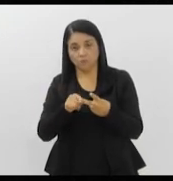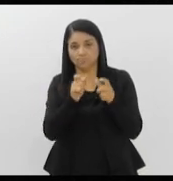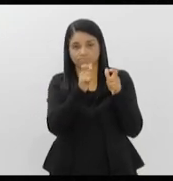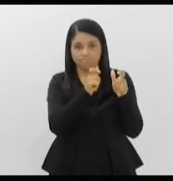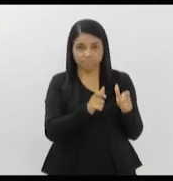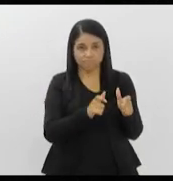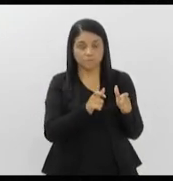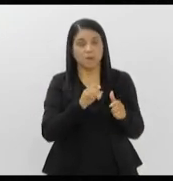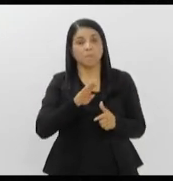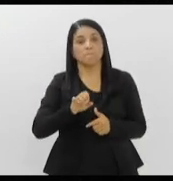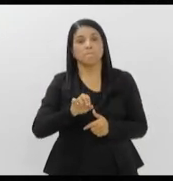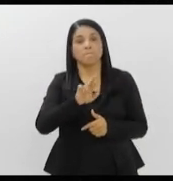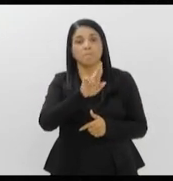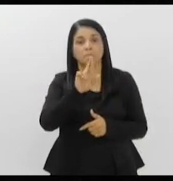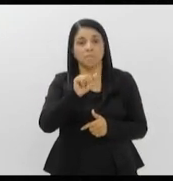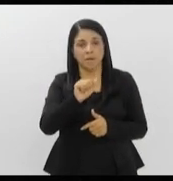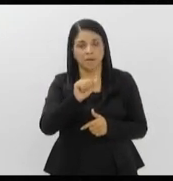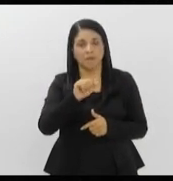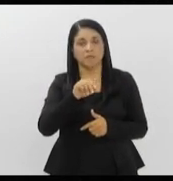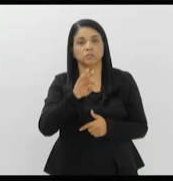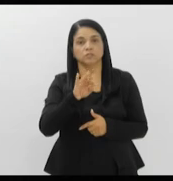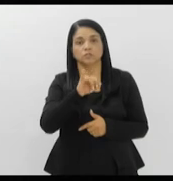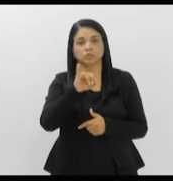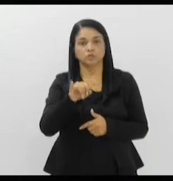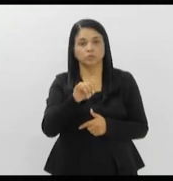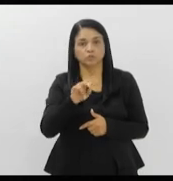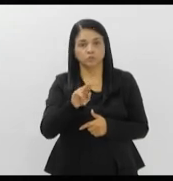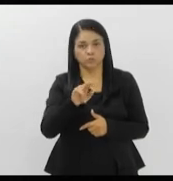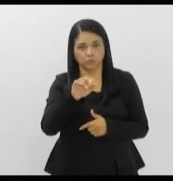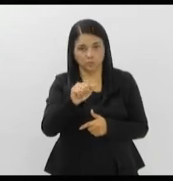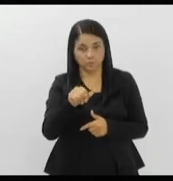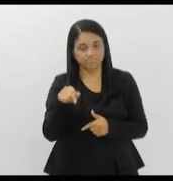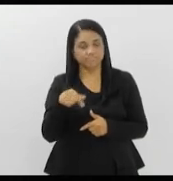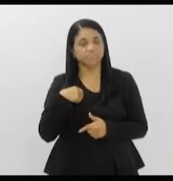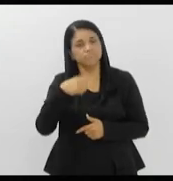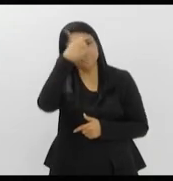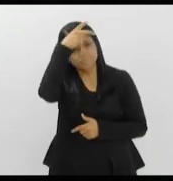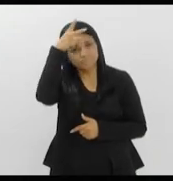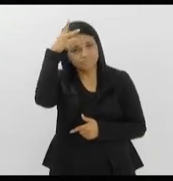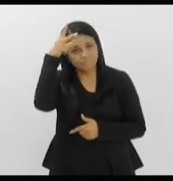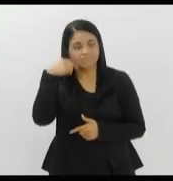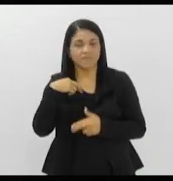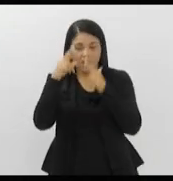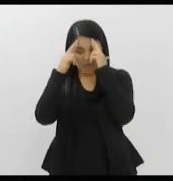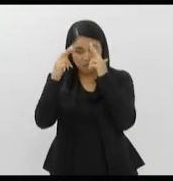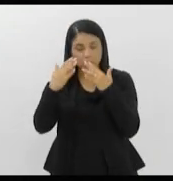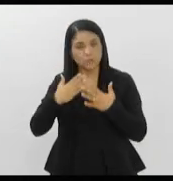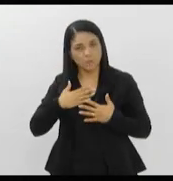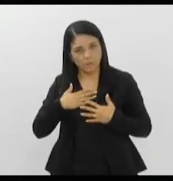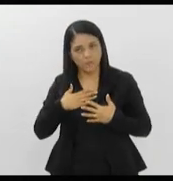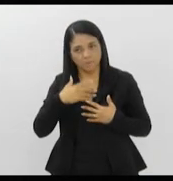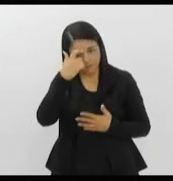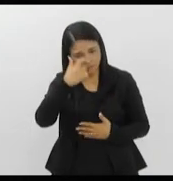Tijuca. E o prefeito, em consideração a mim, perguntou, deputado,